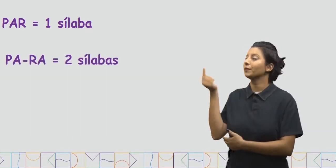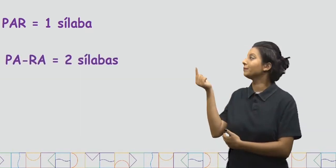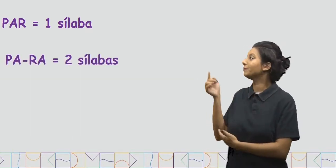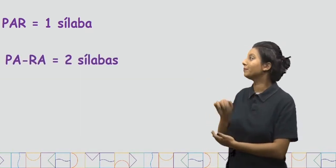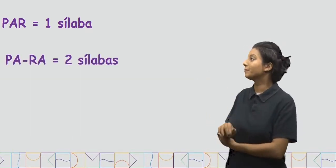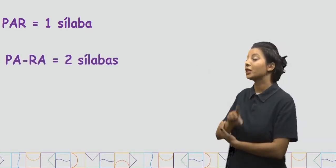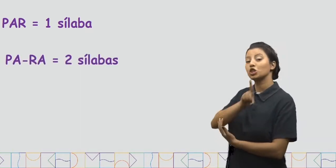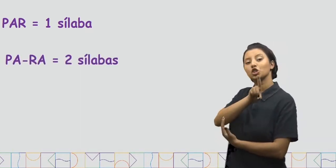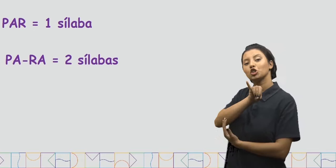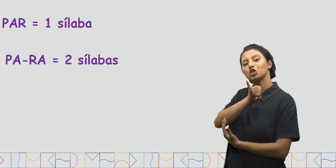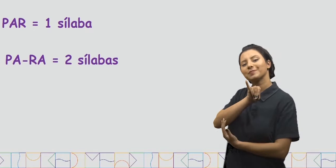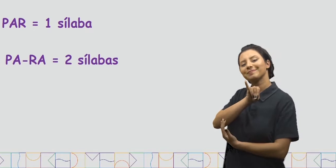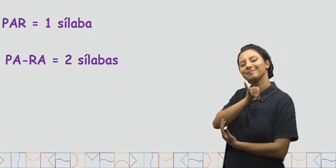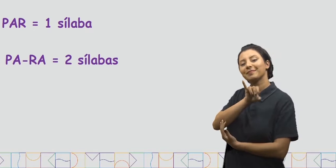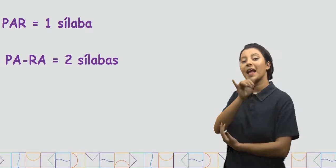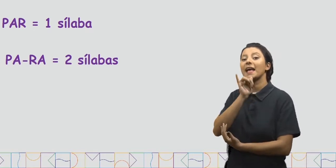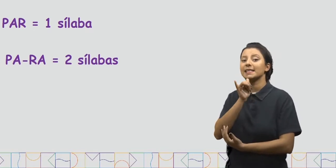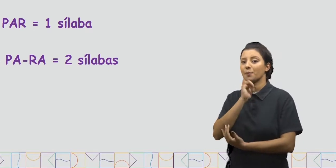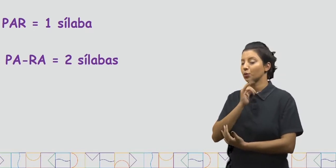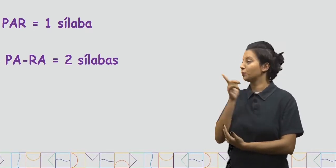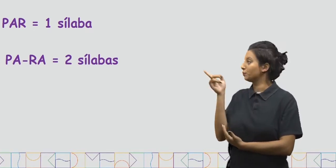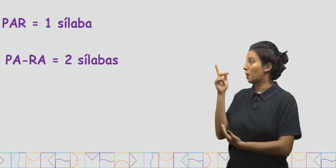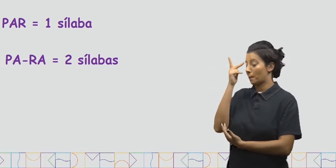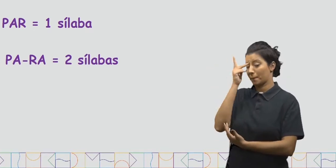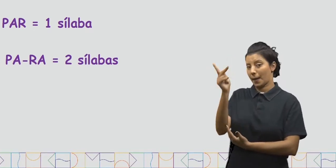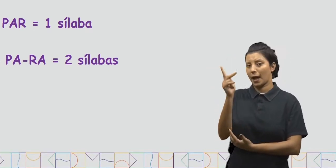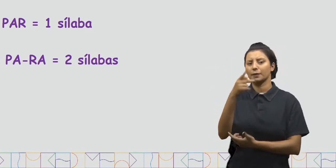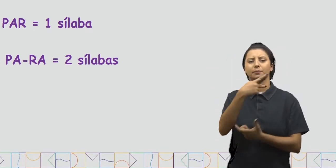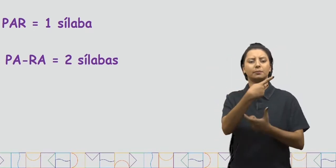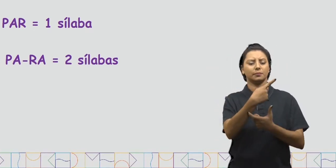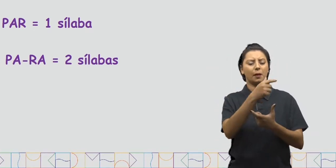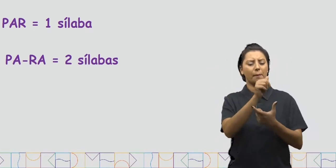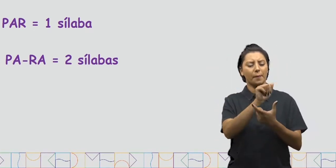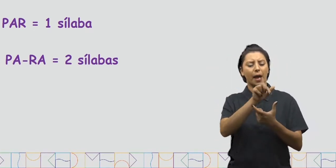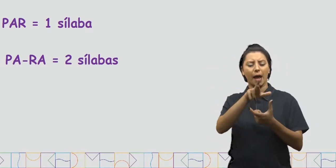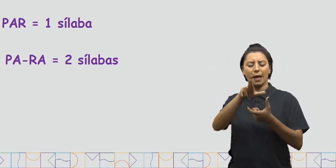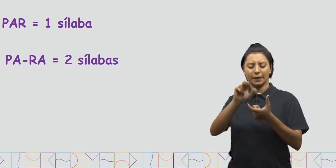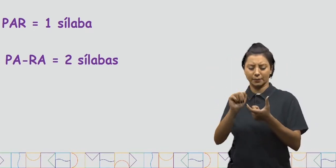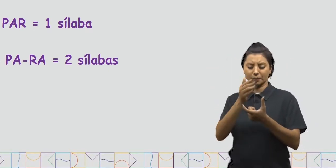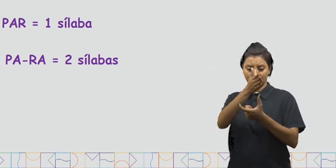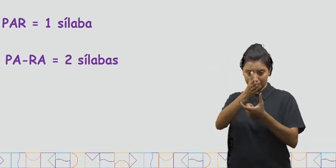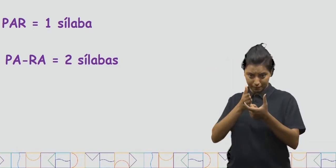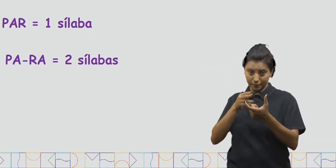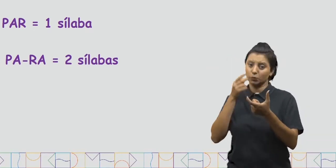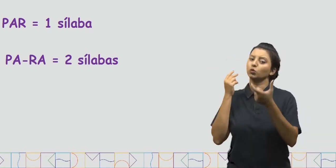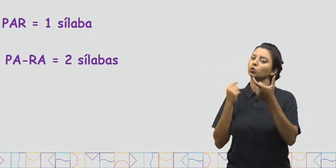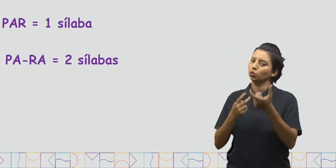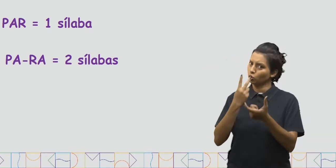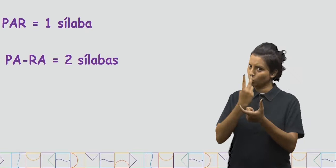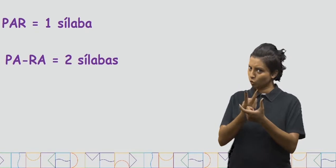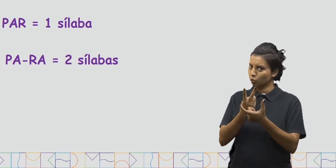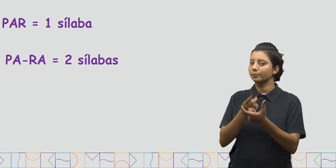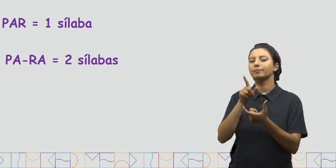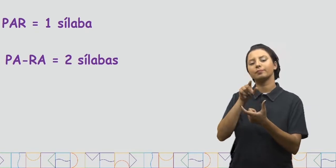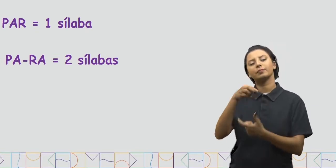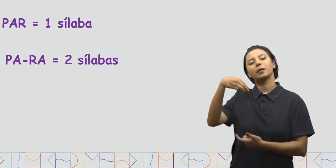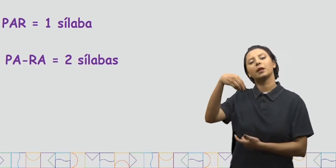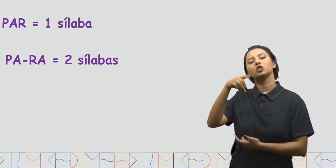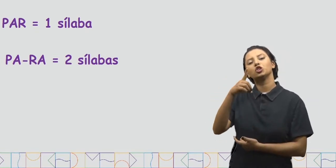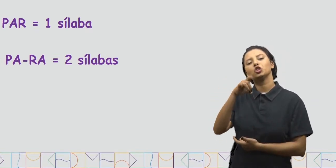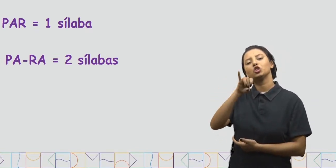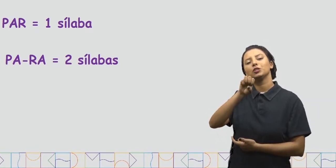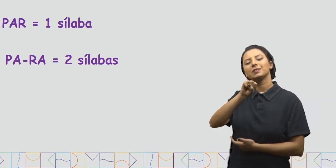dissílaba. Observe a palavra para. Ela possui 2 sílabas, portanto, ela é classificada